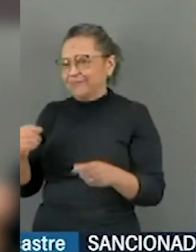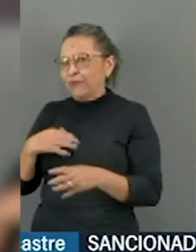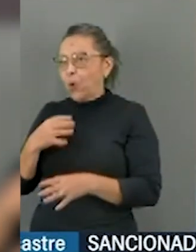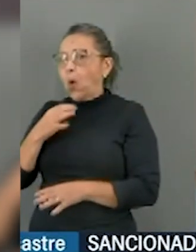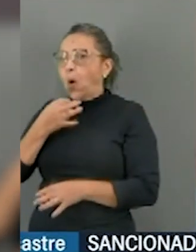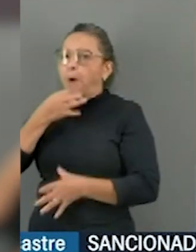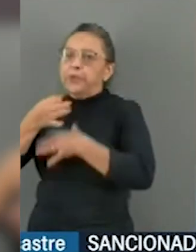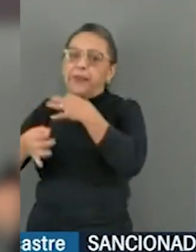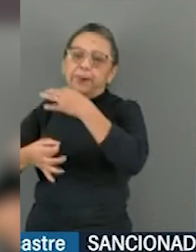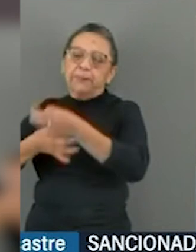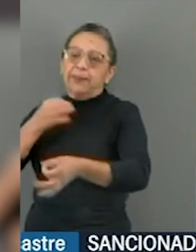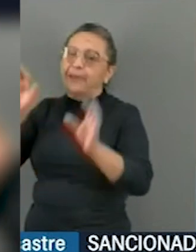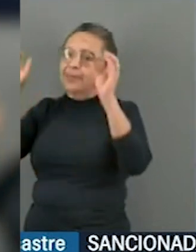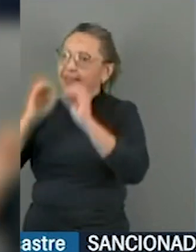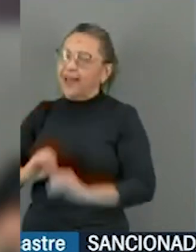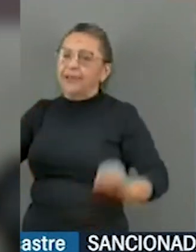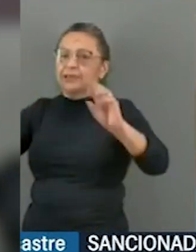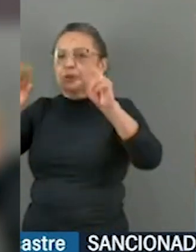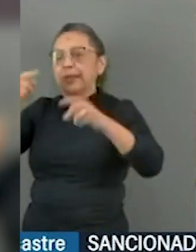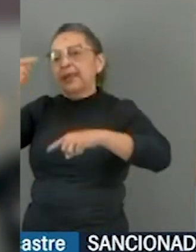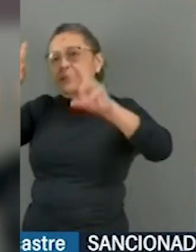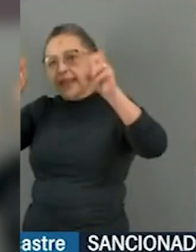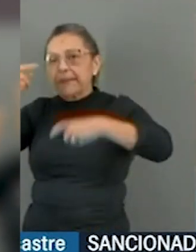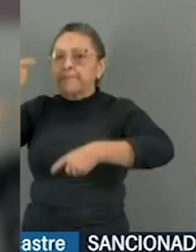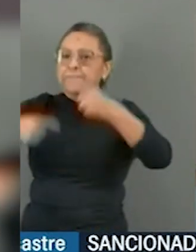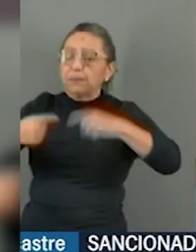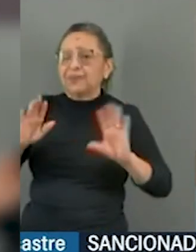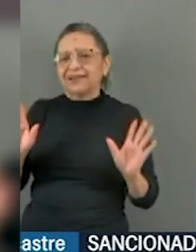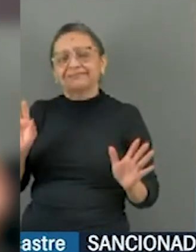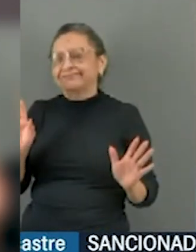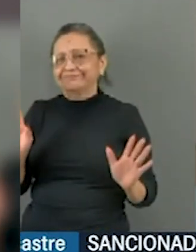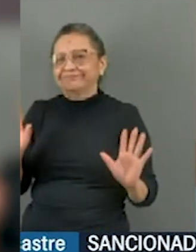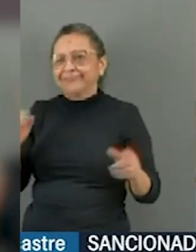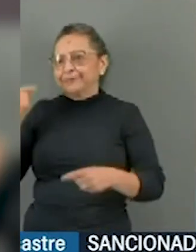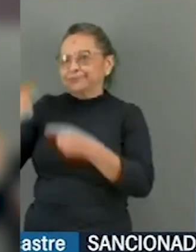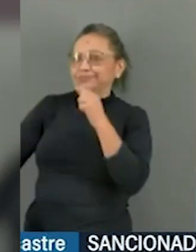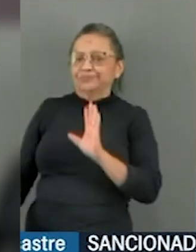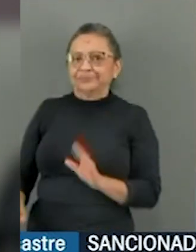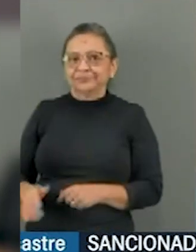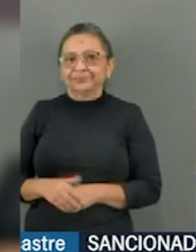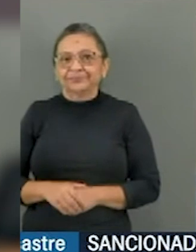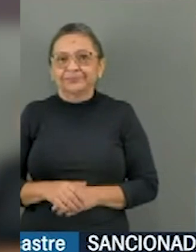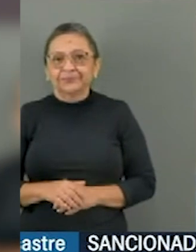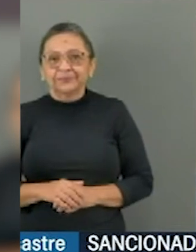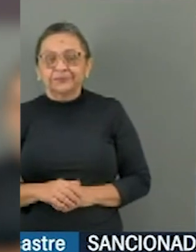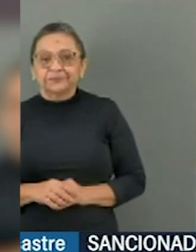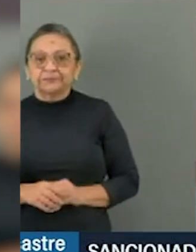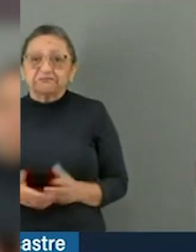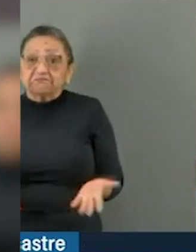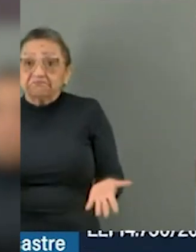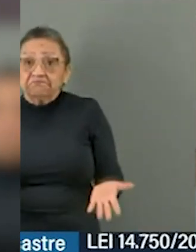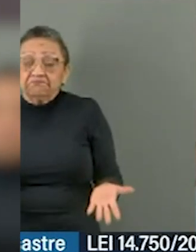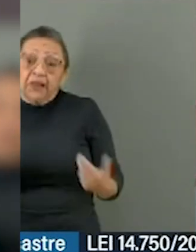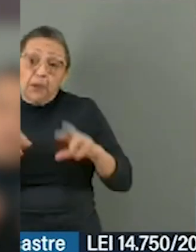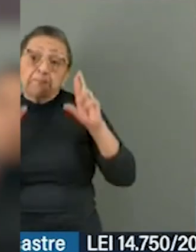opinarei politicamente sobre temas políticos, porque realmente isso é absolutamente incompatível. Pretendo,